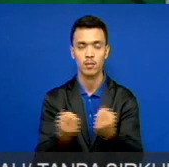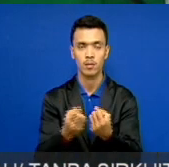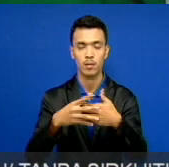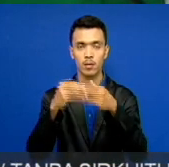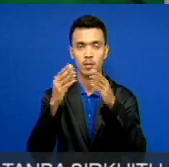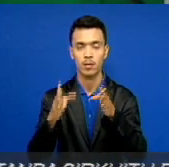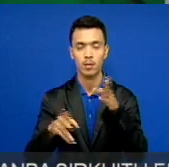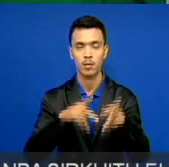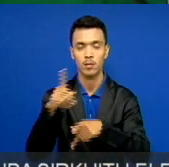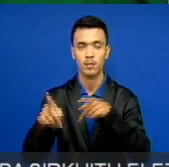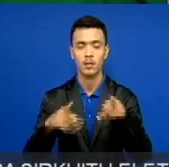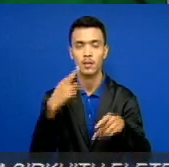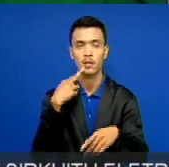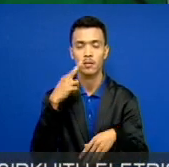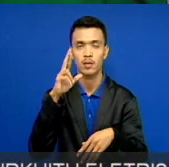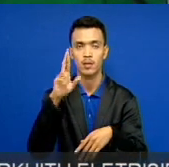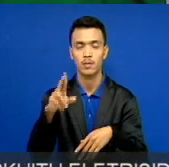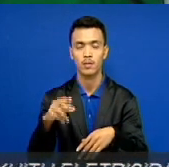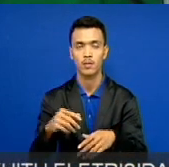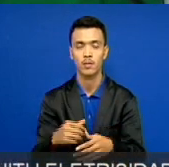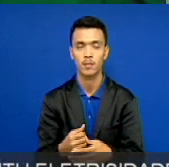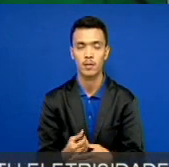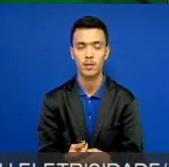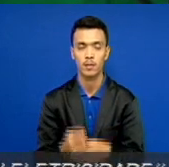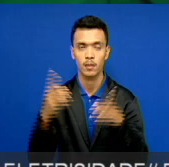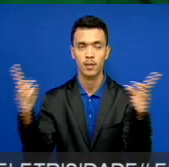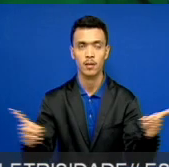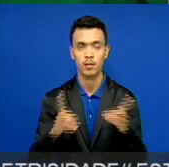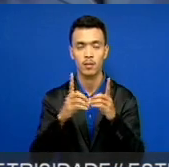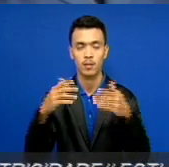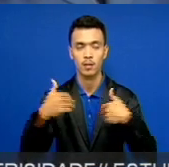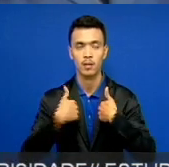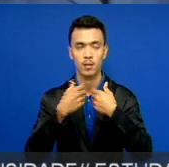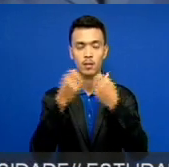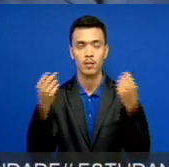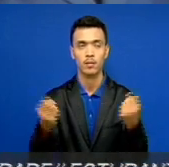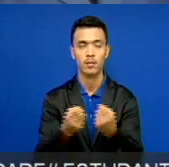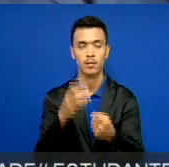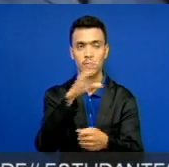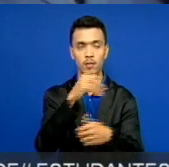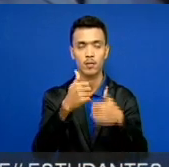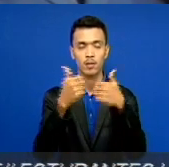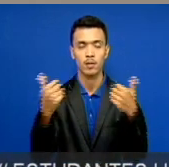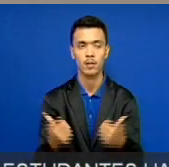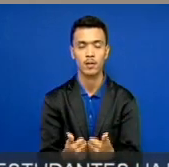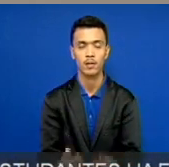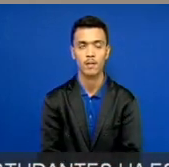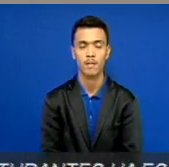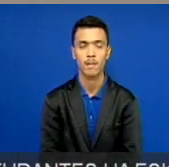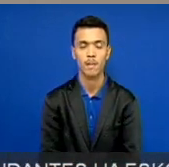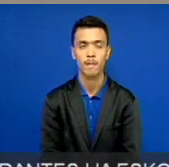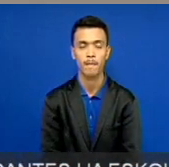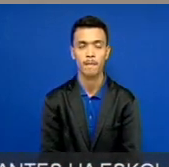autoridade comunitário ato resolve disputa ruma nebe acontece e nível suku no aldea. Também é uma coisa importante para